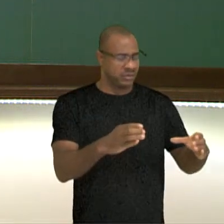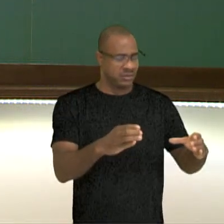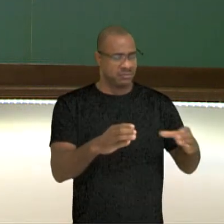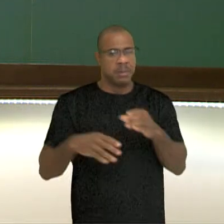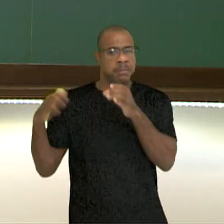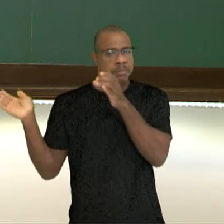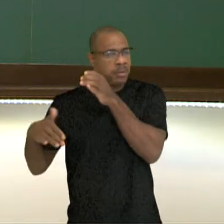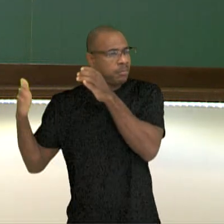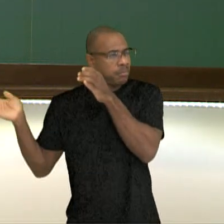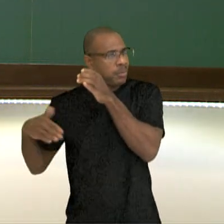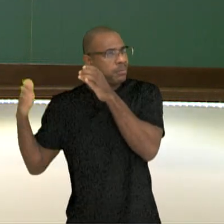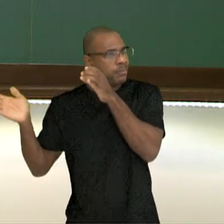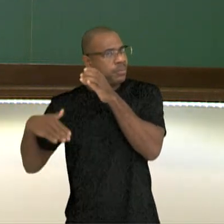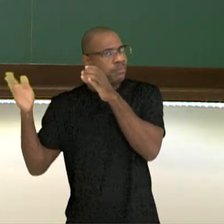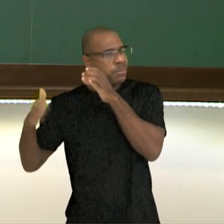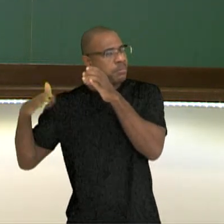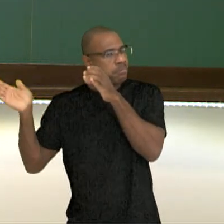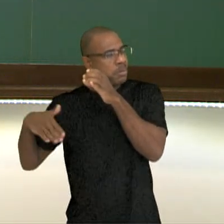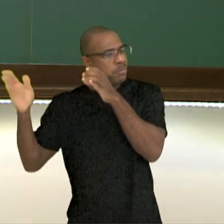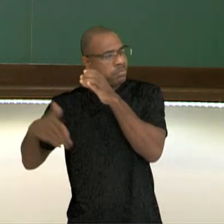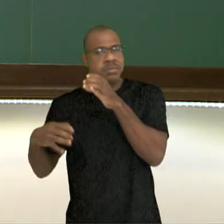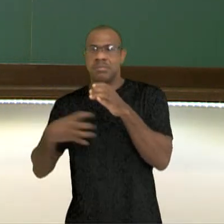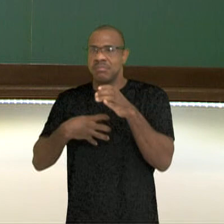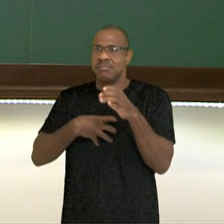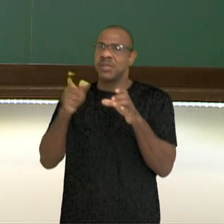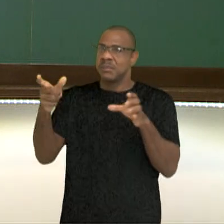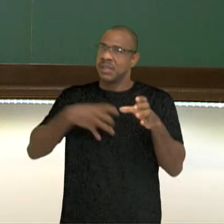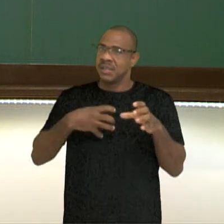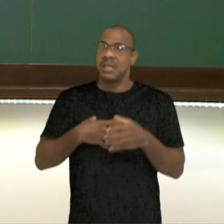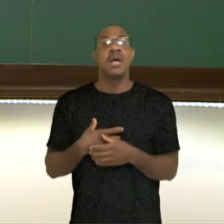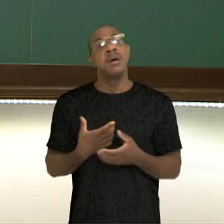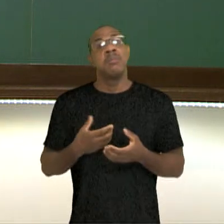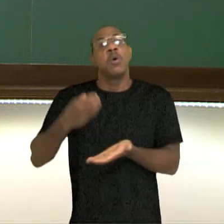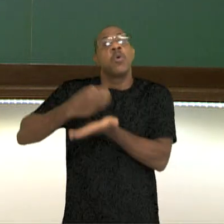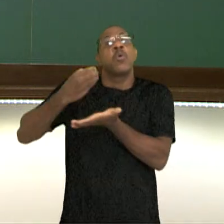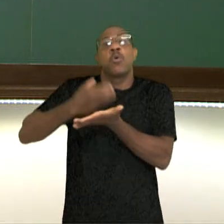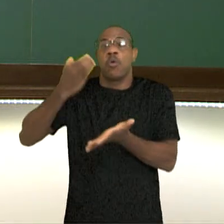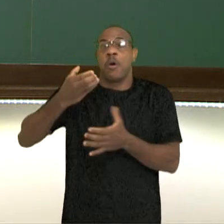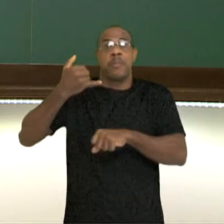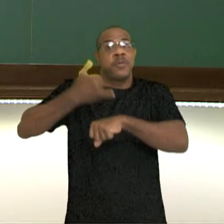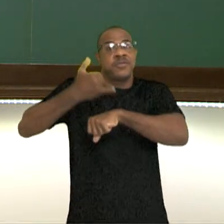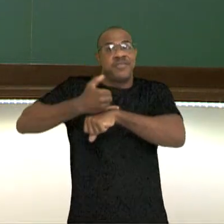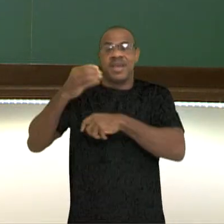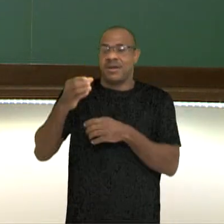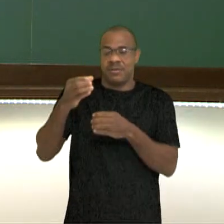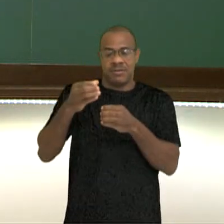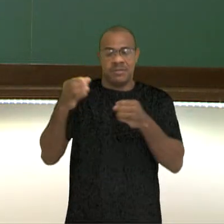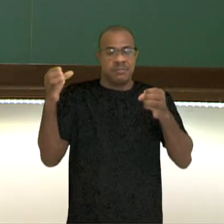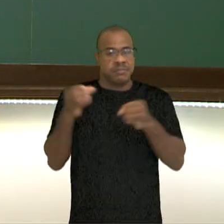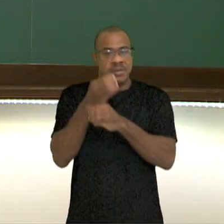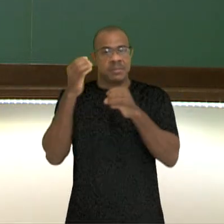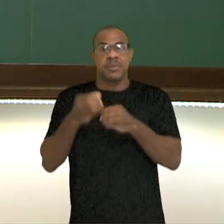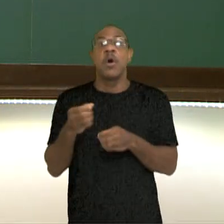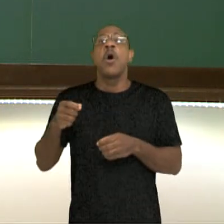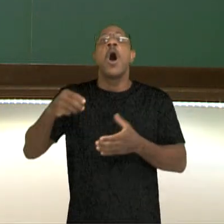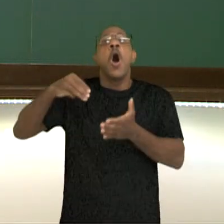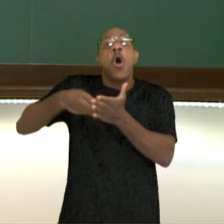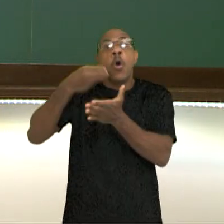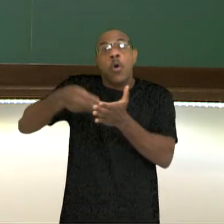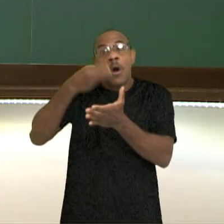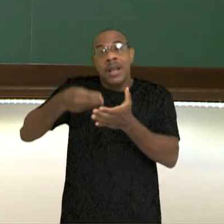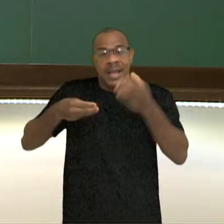instrumento de percussão, né? Ele dá um som abafado. Pode pegar uma caneca, uma colher, batendo na caneca, você vai dar um som mais estridente, um